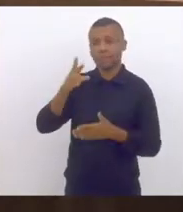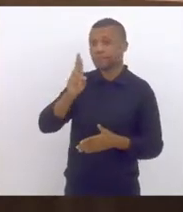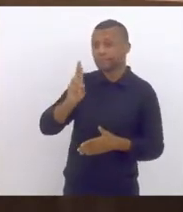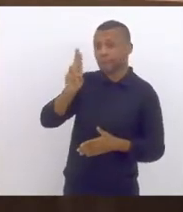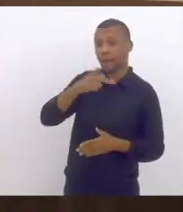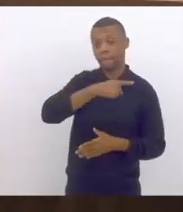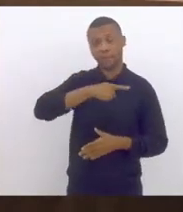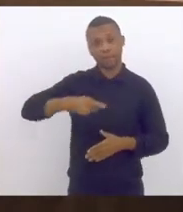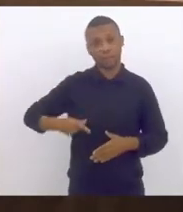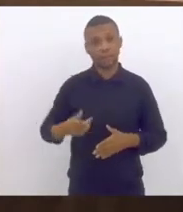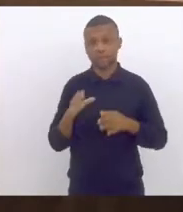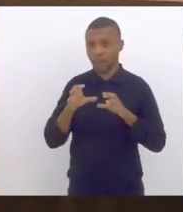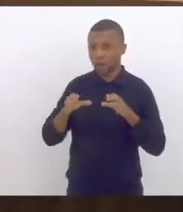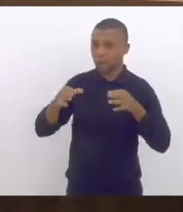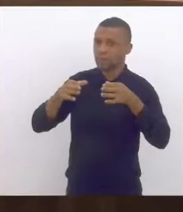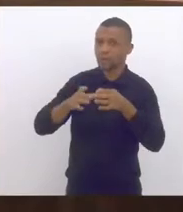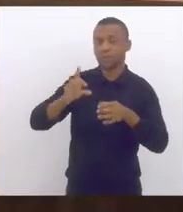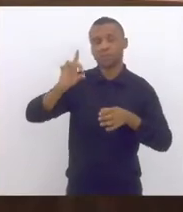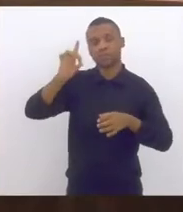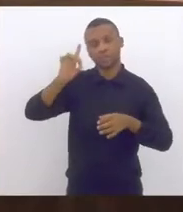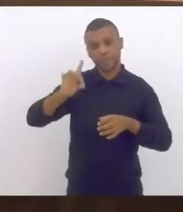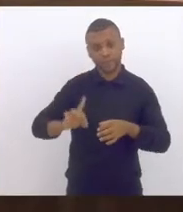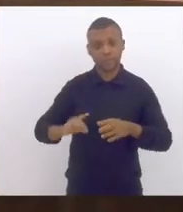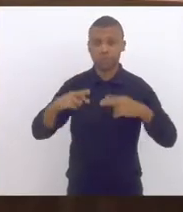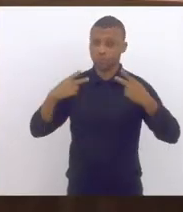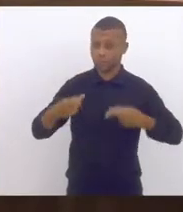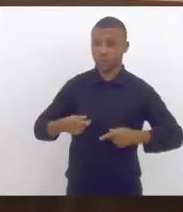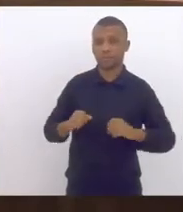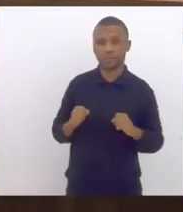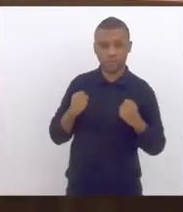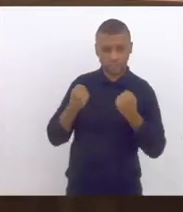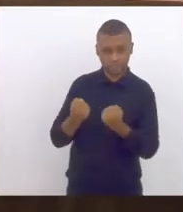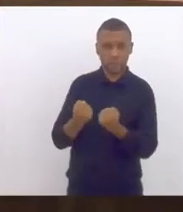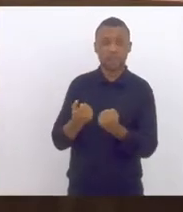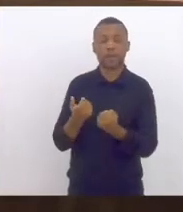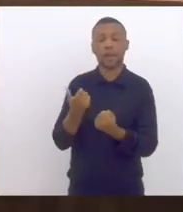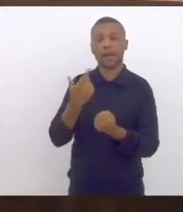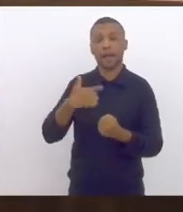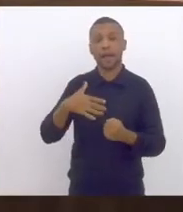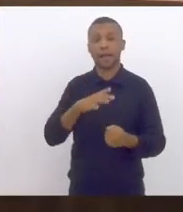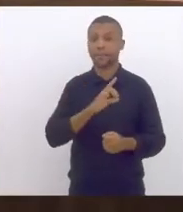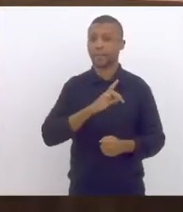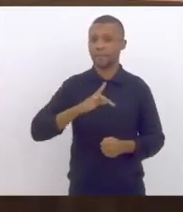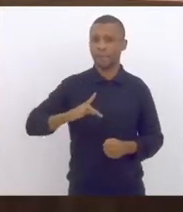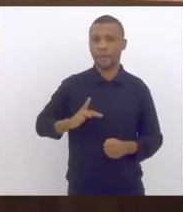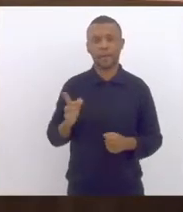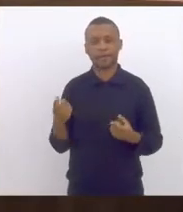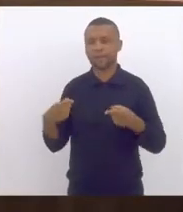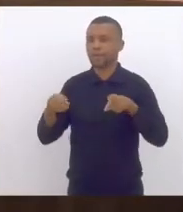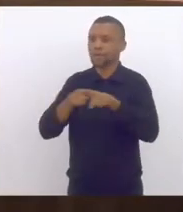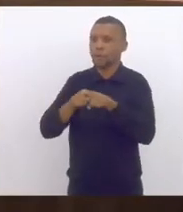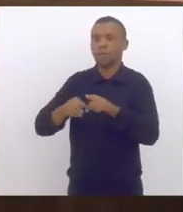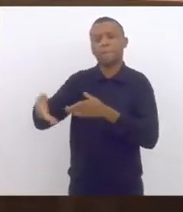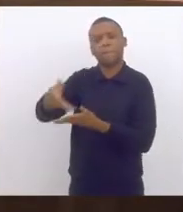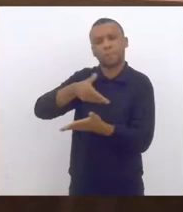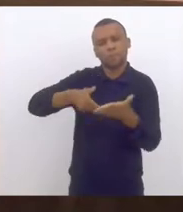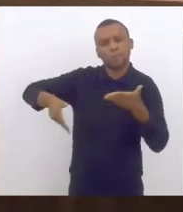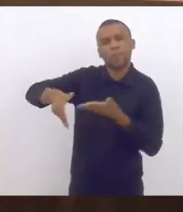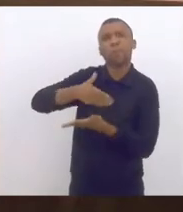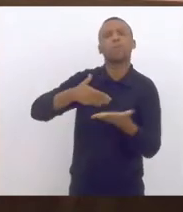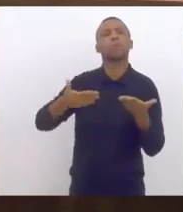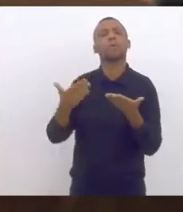dos Direitos Humanos nessa casa, a Defensoria sempre se fez presente em cada uma das audiências, cada